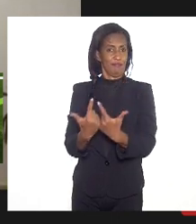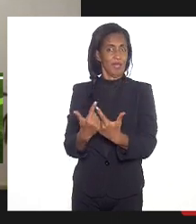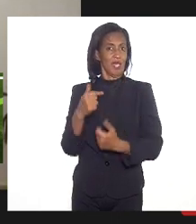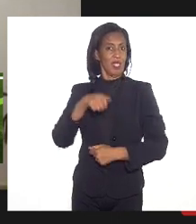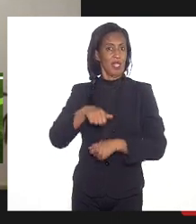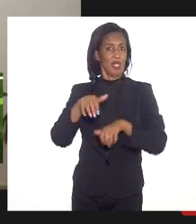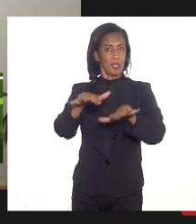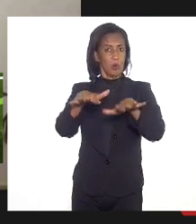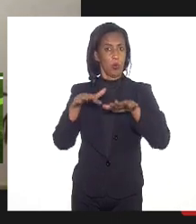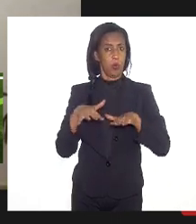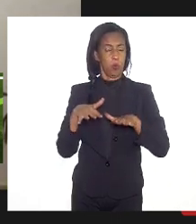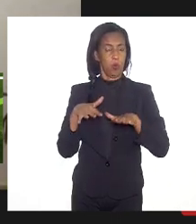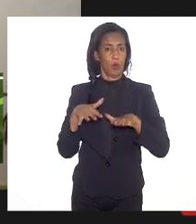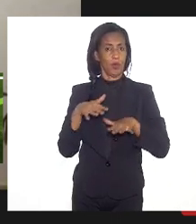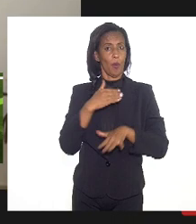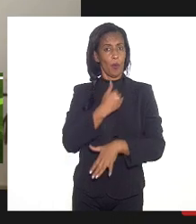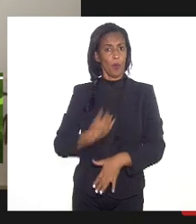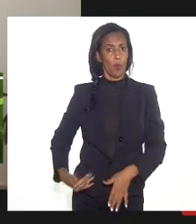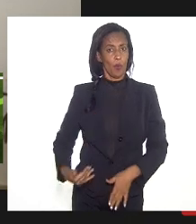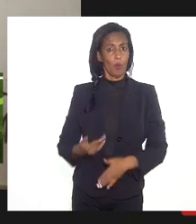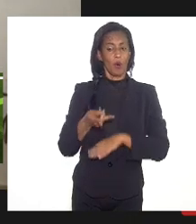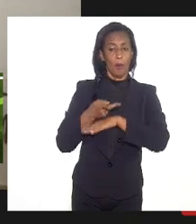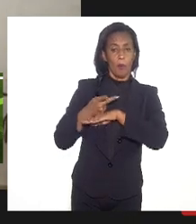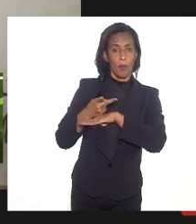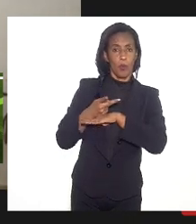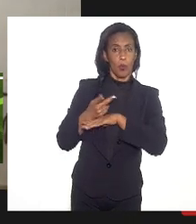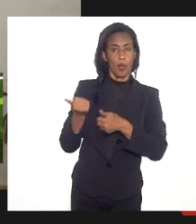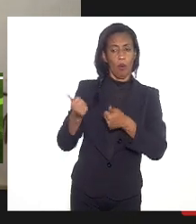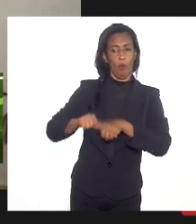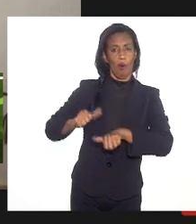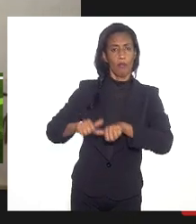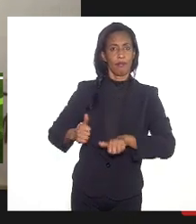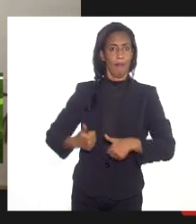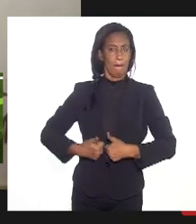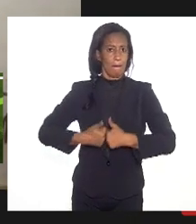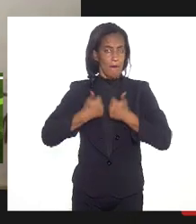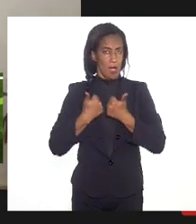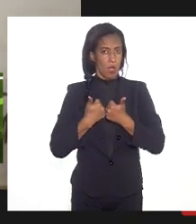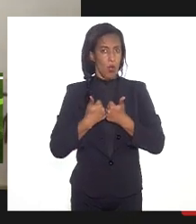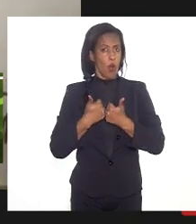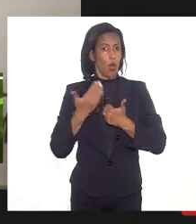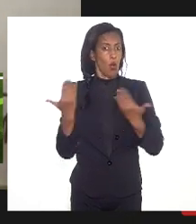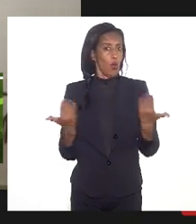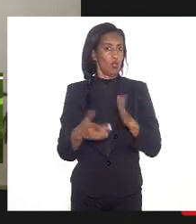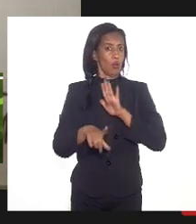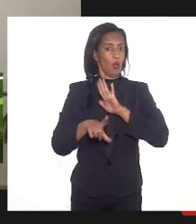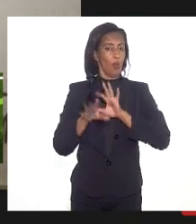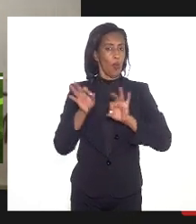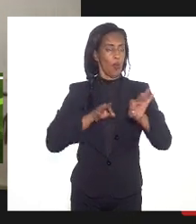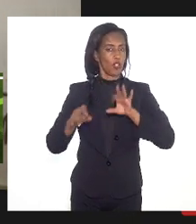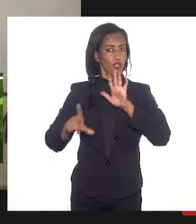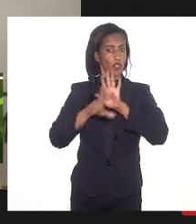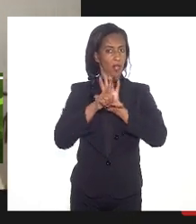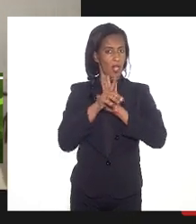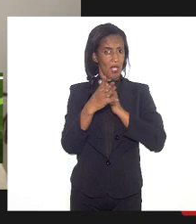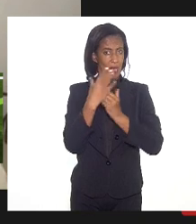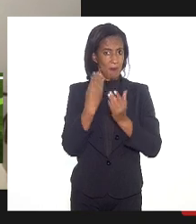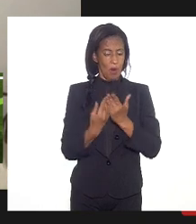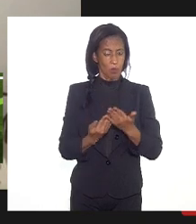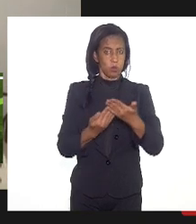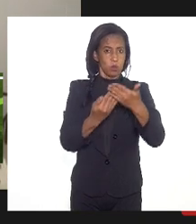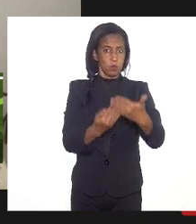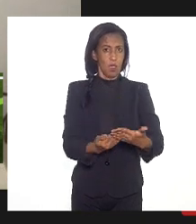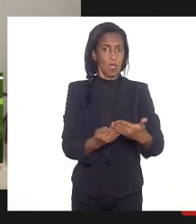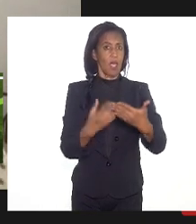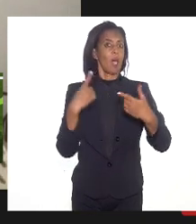audiência pública busca, inclusive, qualificar melhor. O senhor já está com o projeto de lei em mãos, justamente para que a gente